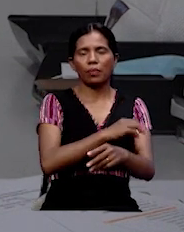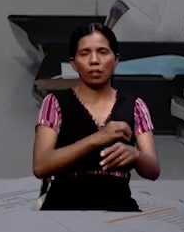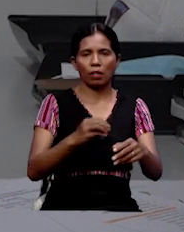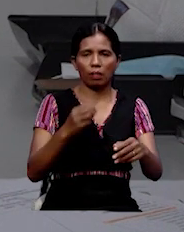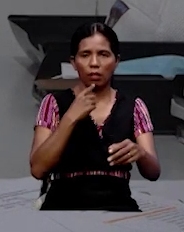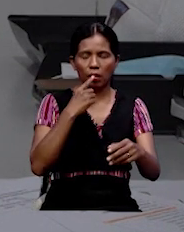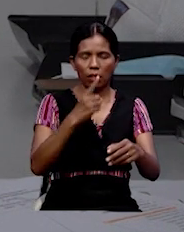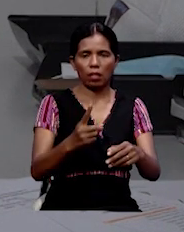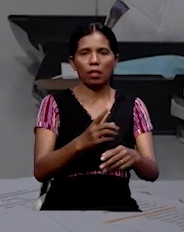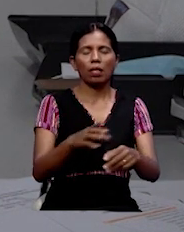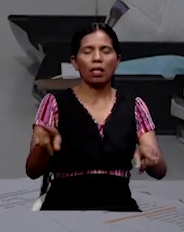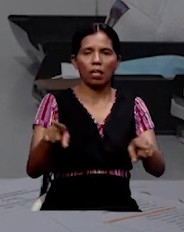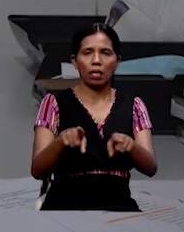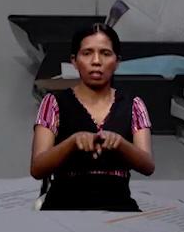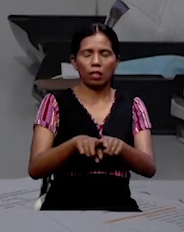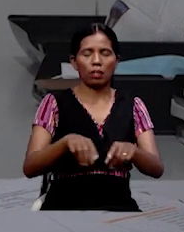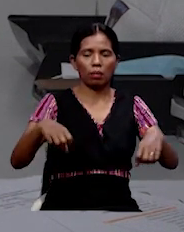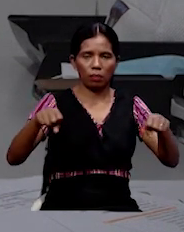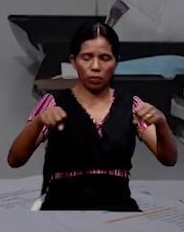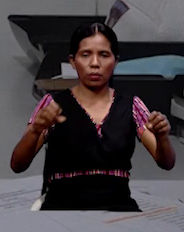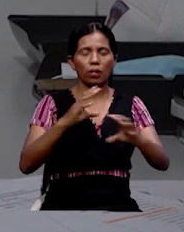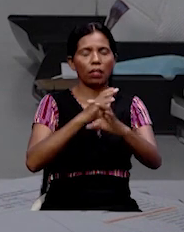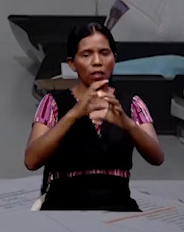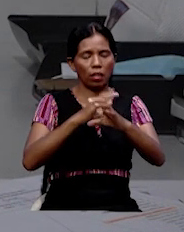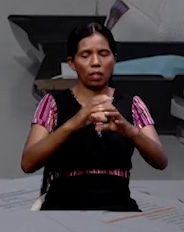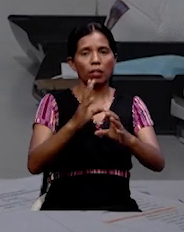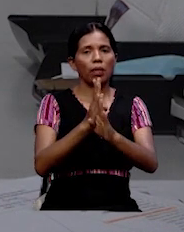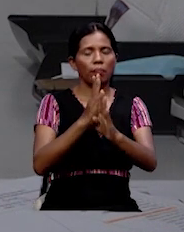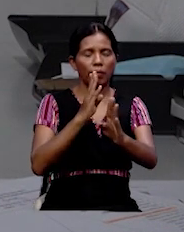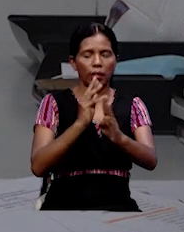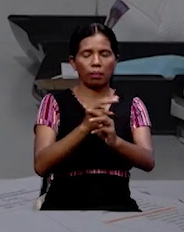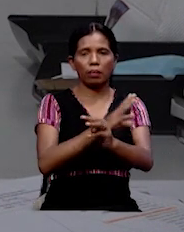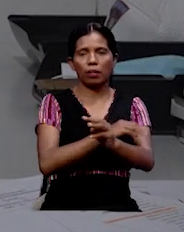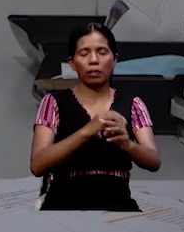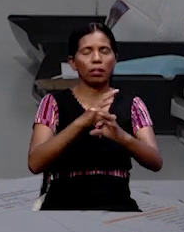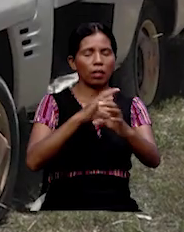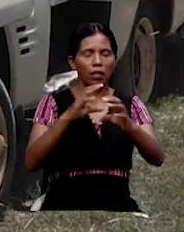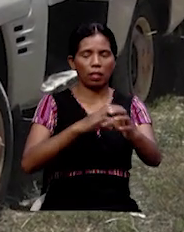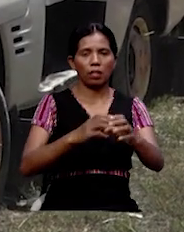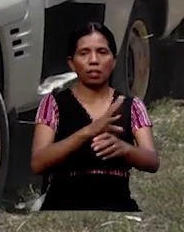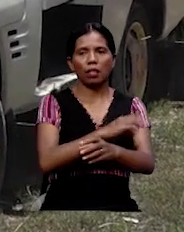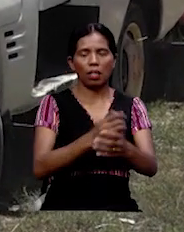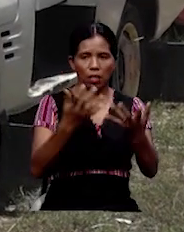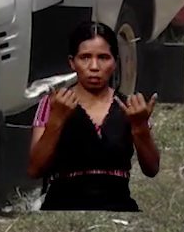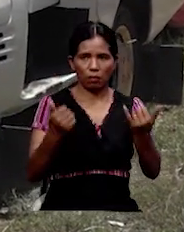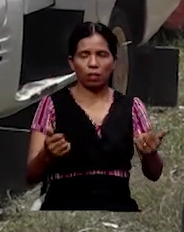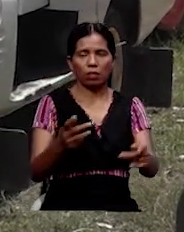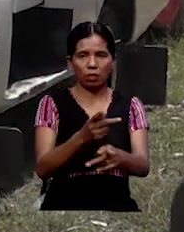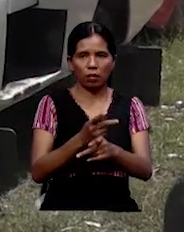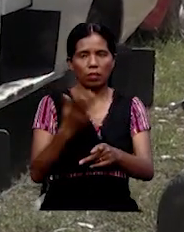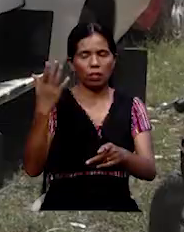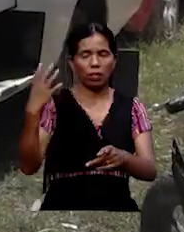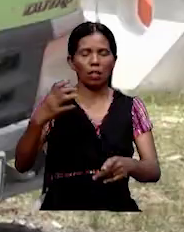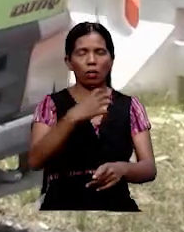Hatutan evidencia sira hanesan motorizada carreta microlete 010 no carreta vasculante de Dangne assegura ona e a